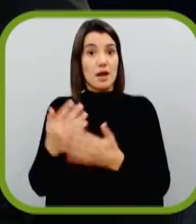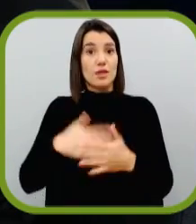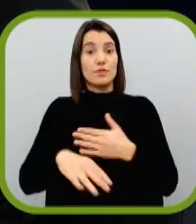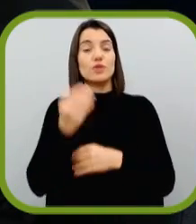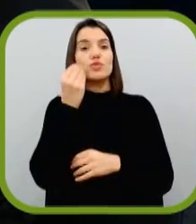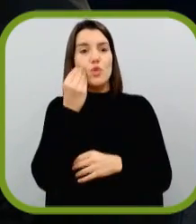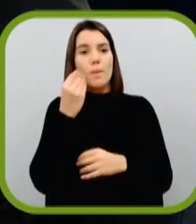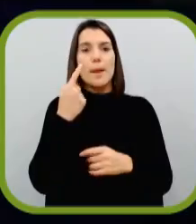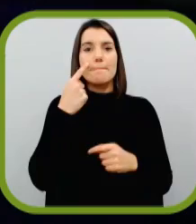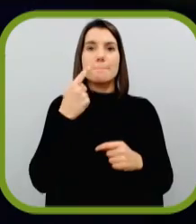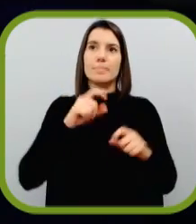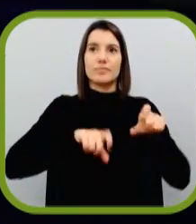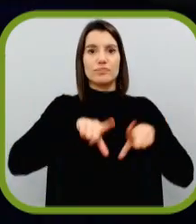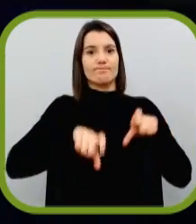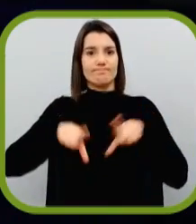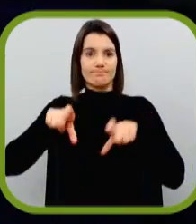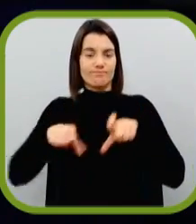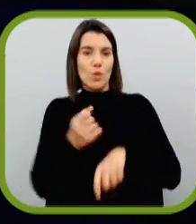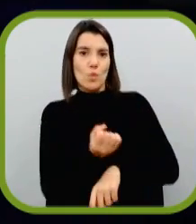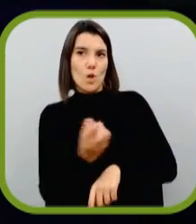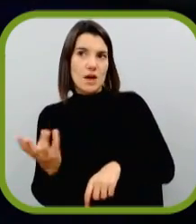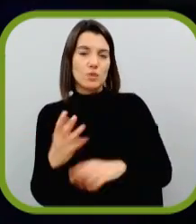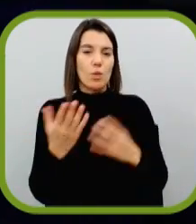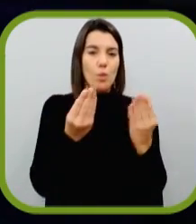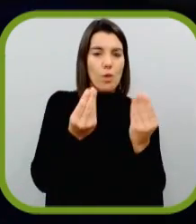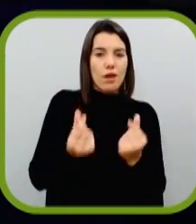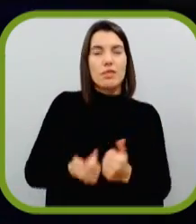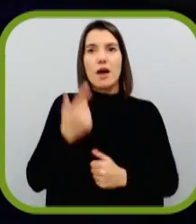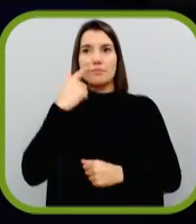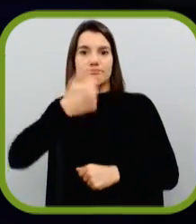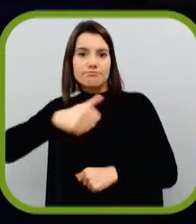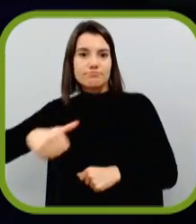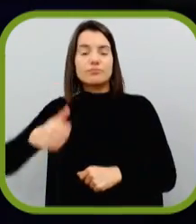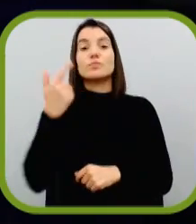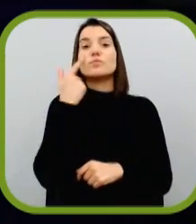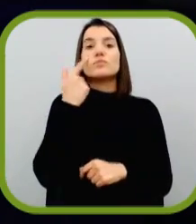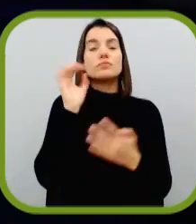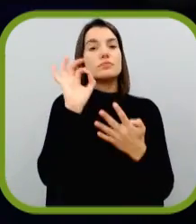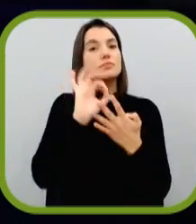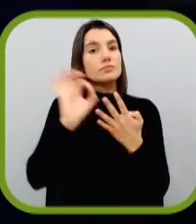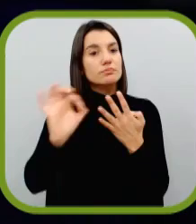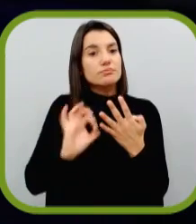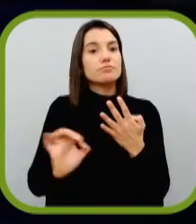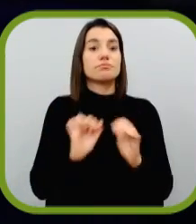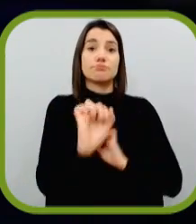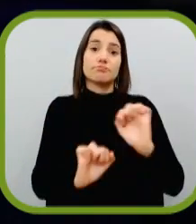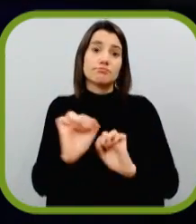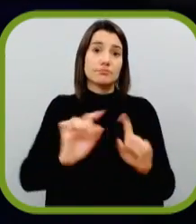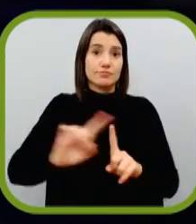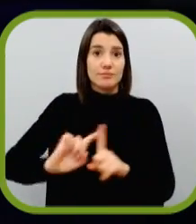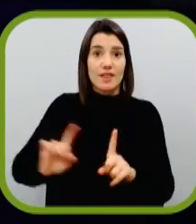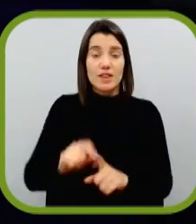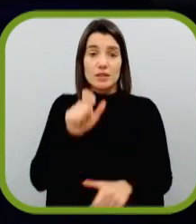com recurso a métricas, digamos assim, quantitativas ou qualitativas, onde se vai conhecendo as especificidades